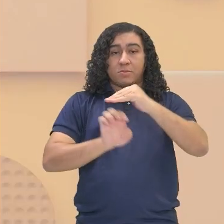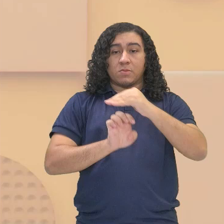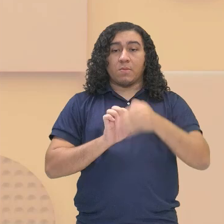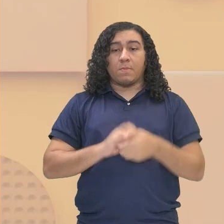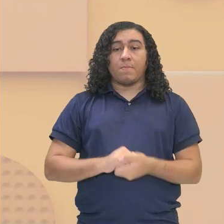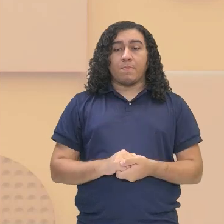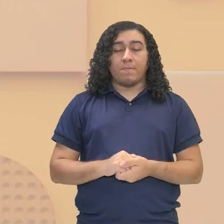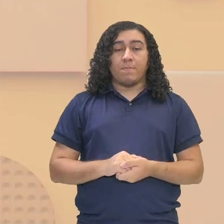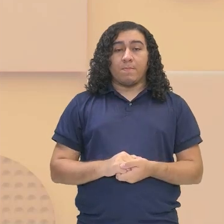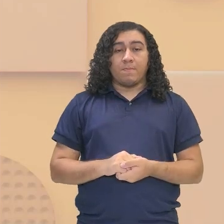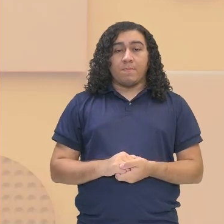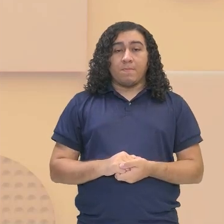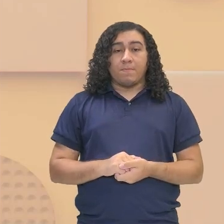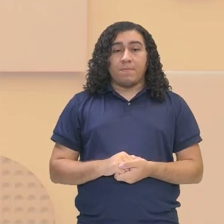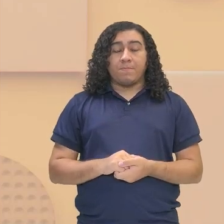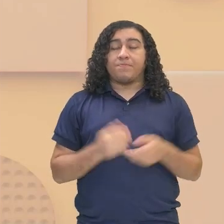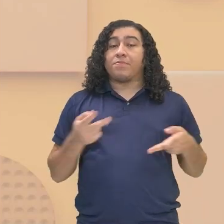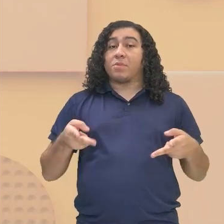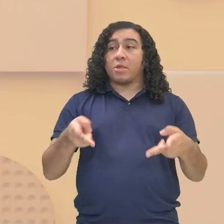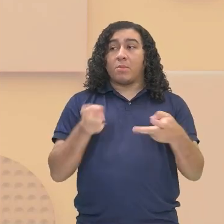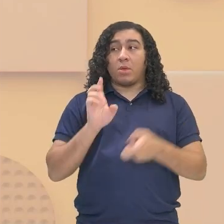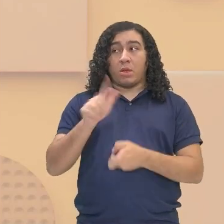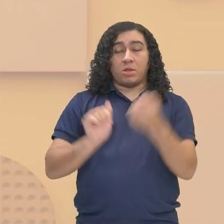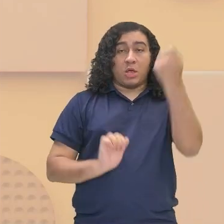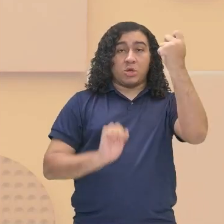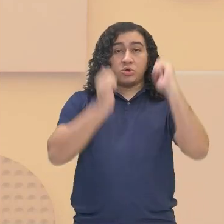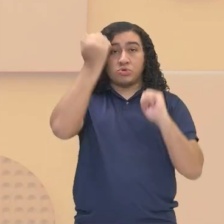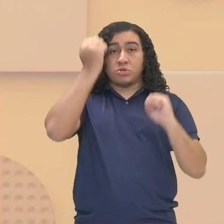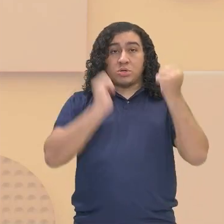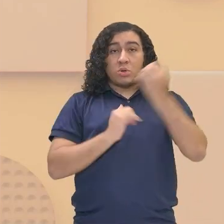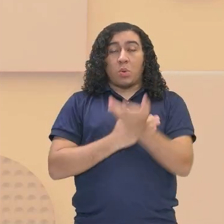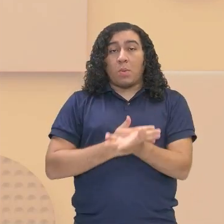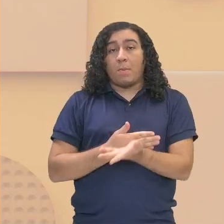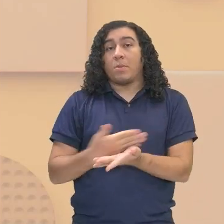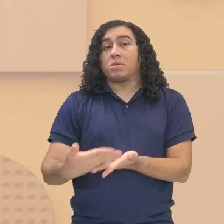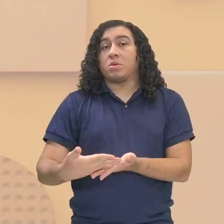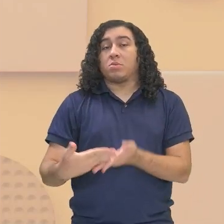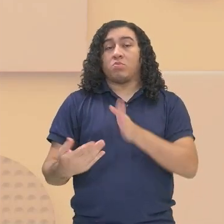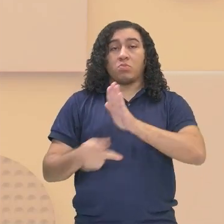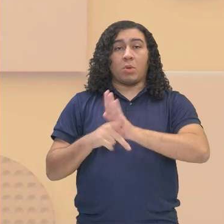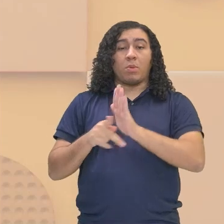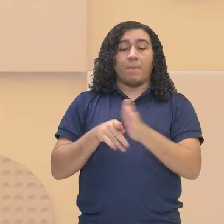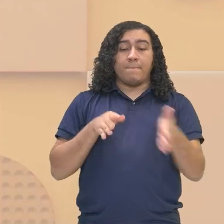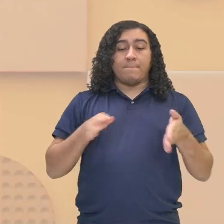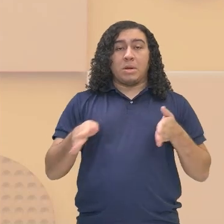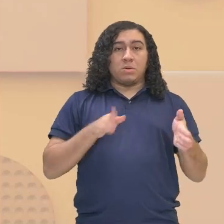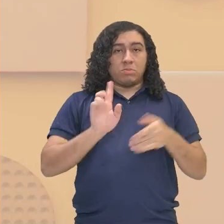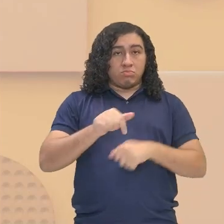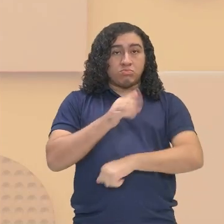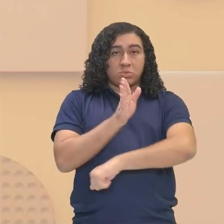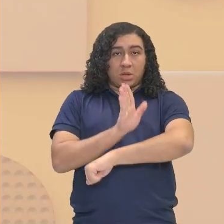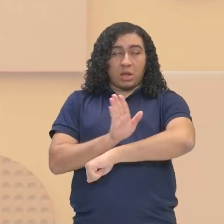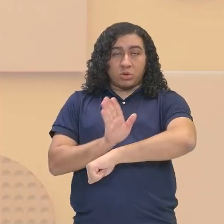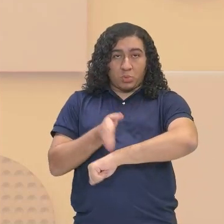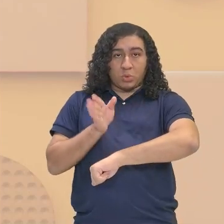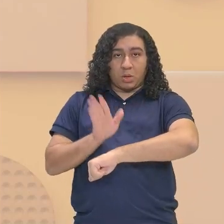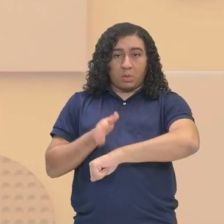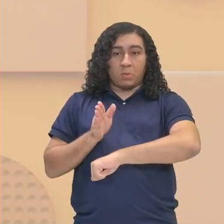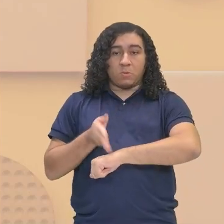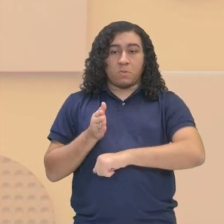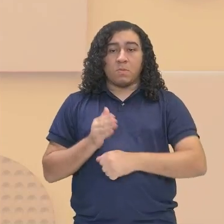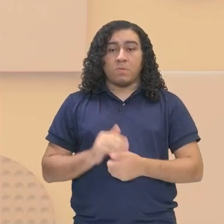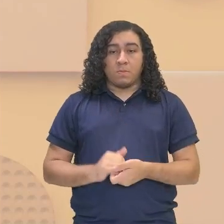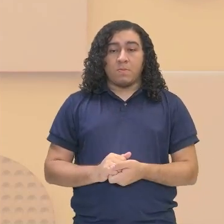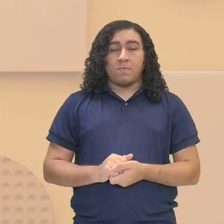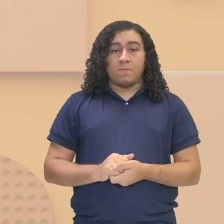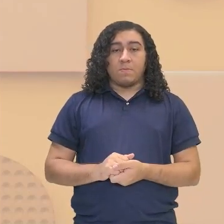percebam, com esse processo de industrialização, tipicamente ali do período então da Idade Moderna, nós vamos ver então